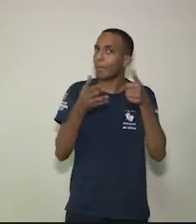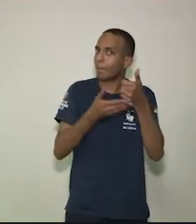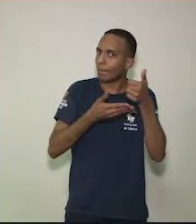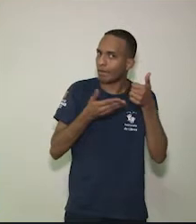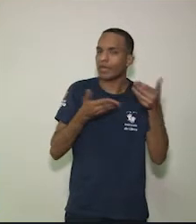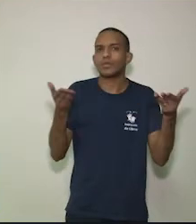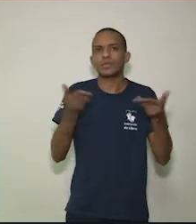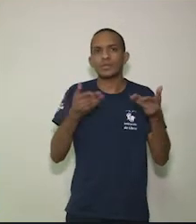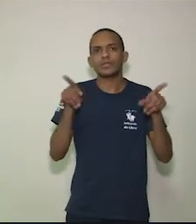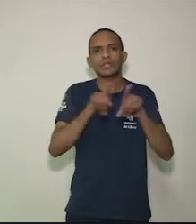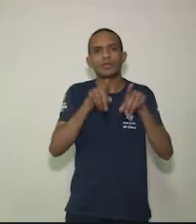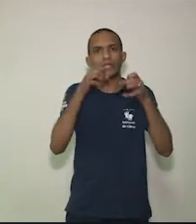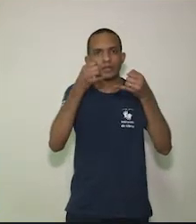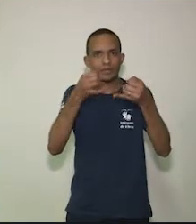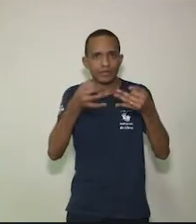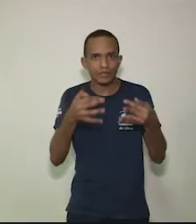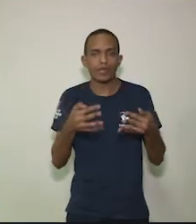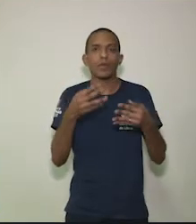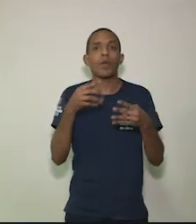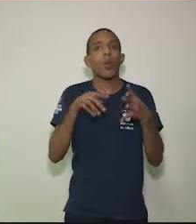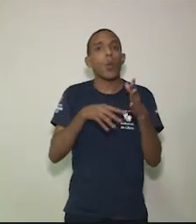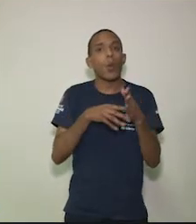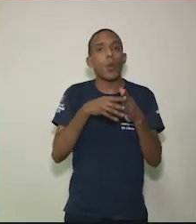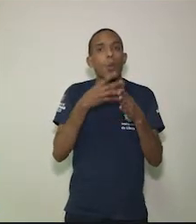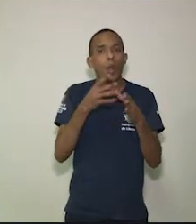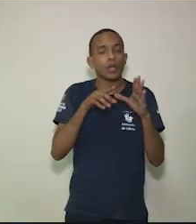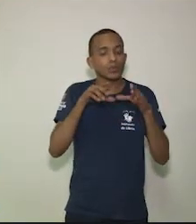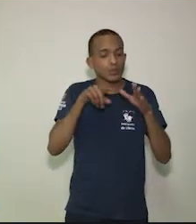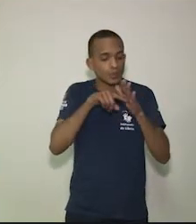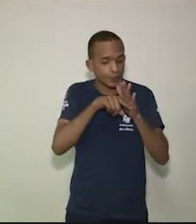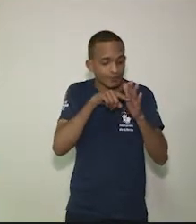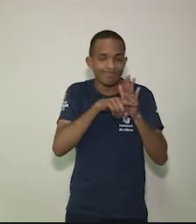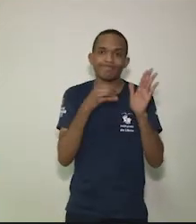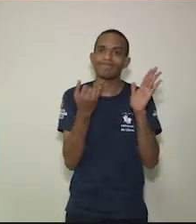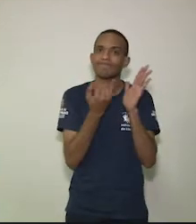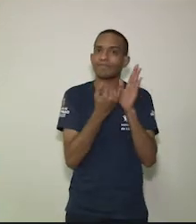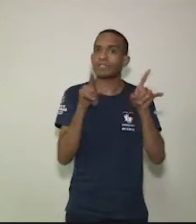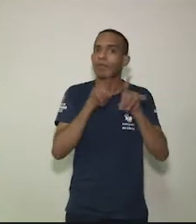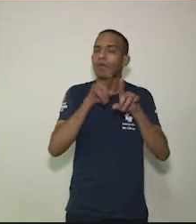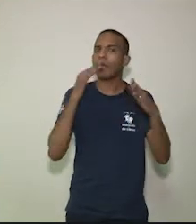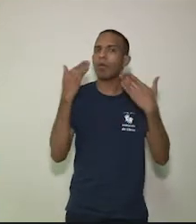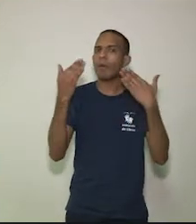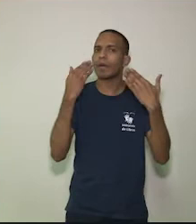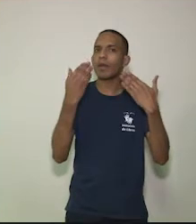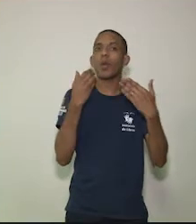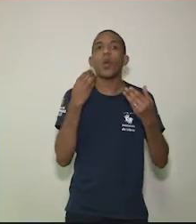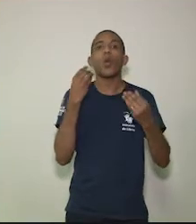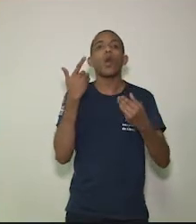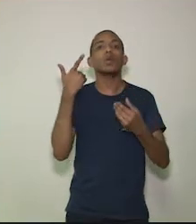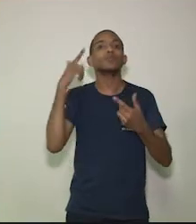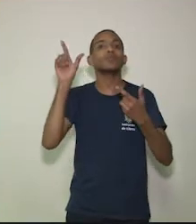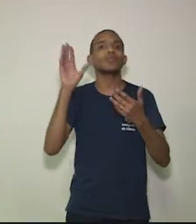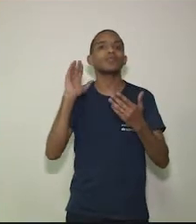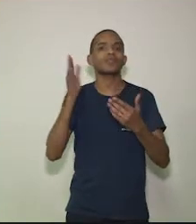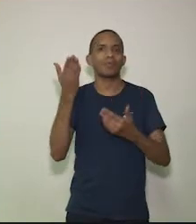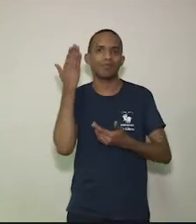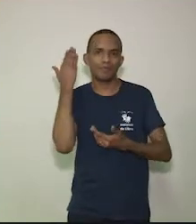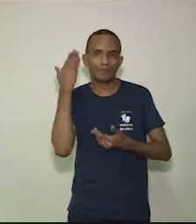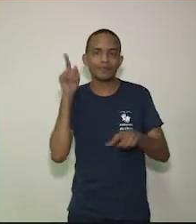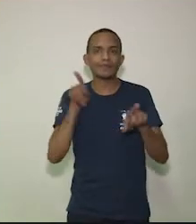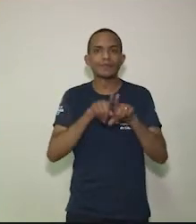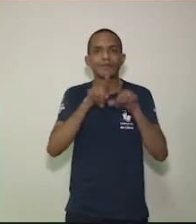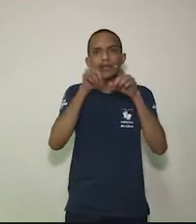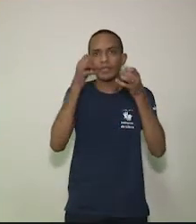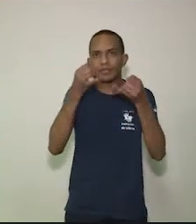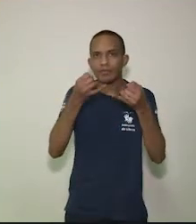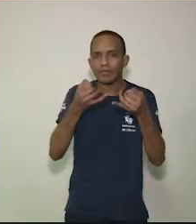hoje nós trazemos a 4ª fase do inquérito epidemiológico, num comparativo com as fases anteriores, que traz